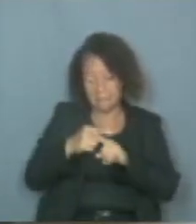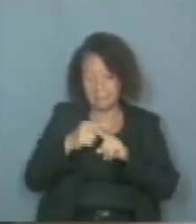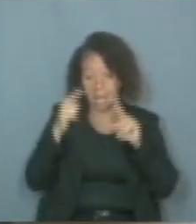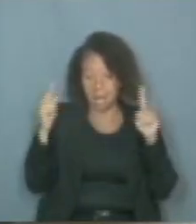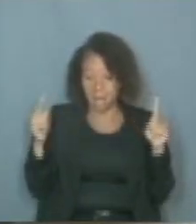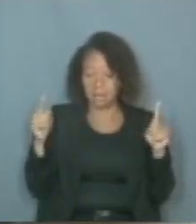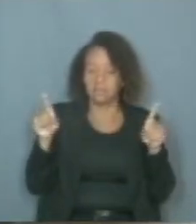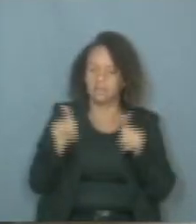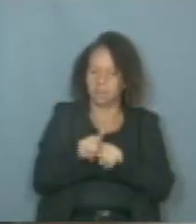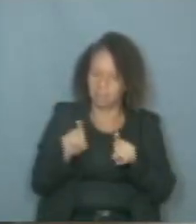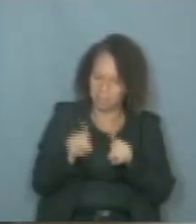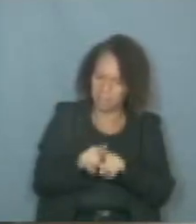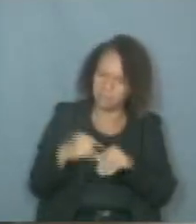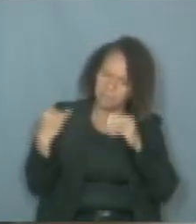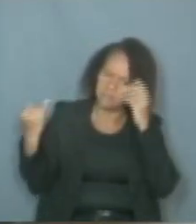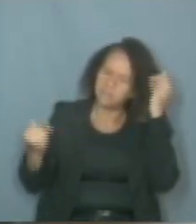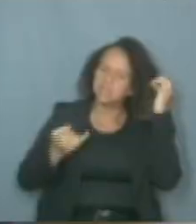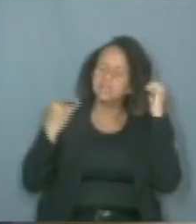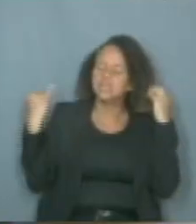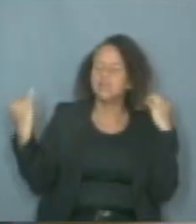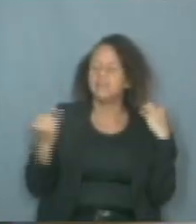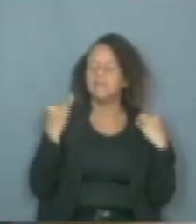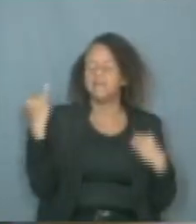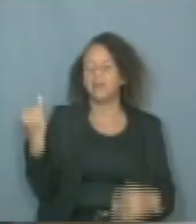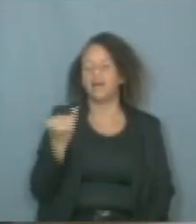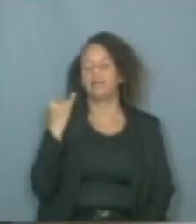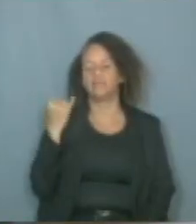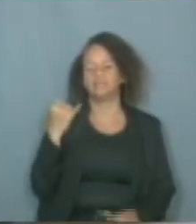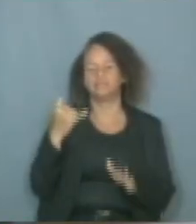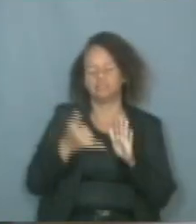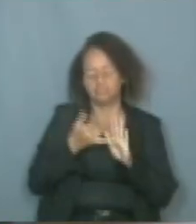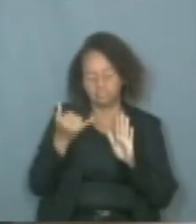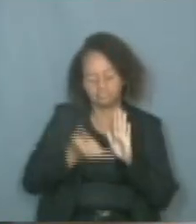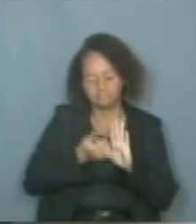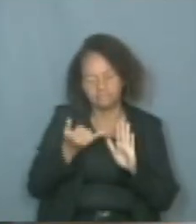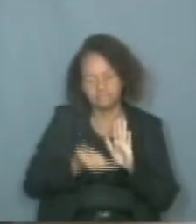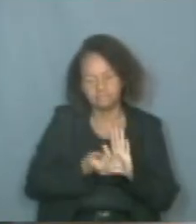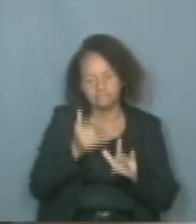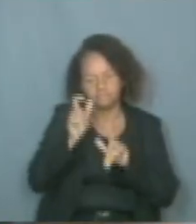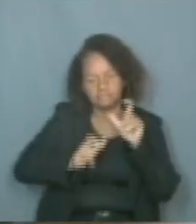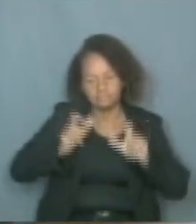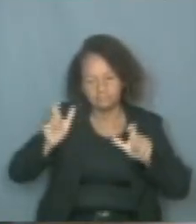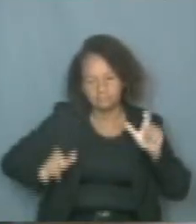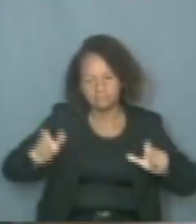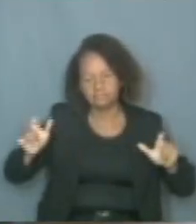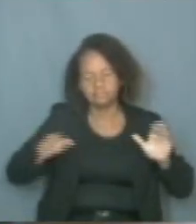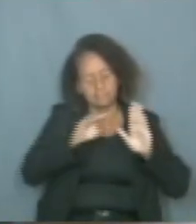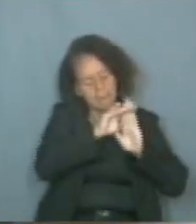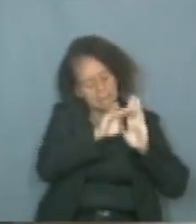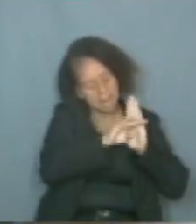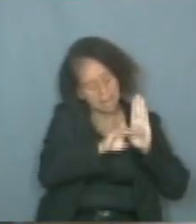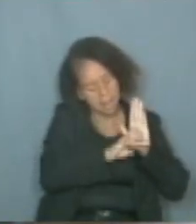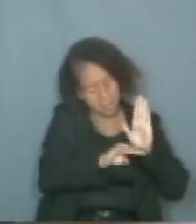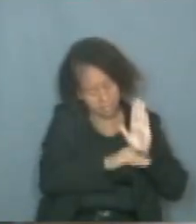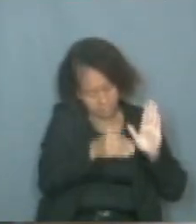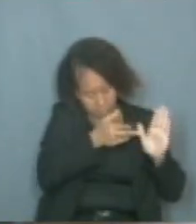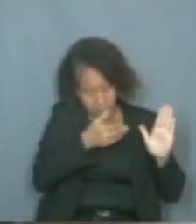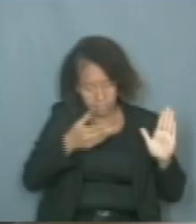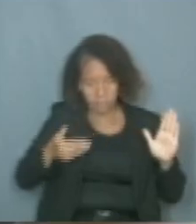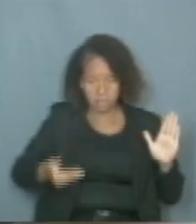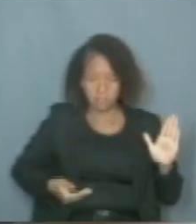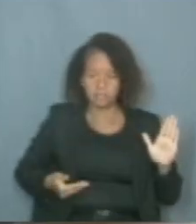também é fundamental inscrever essas pessoas em programas